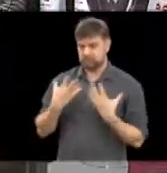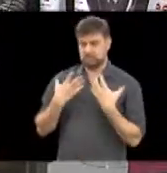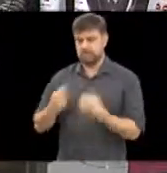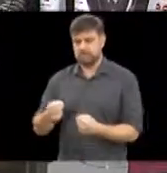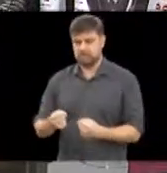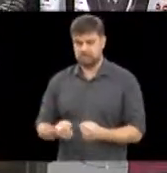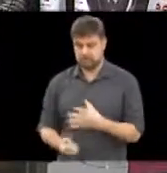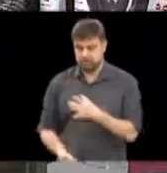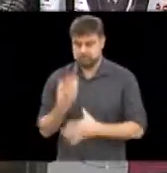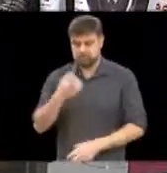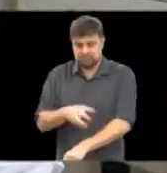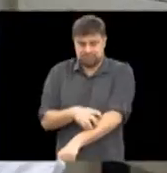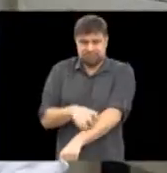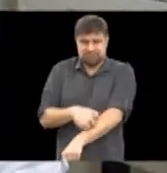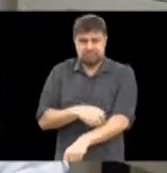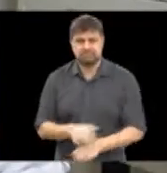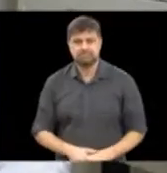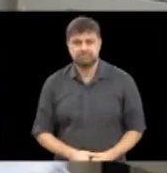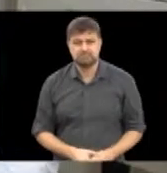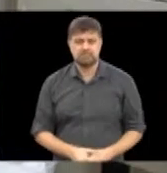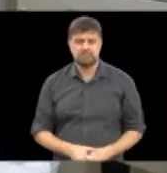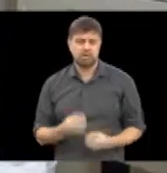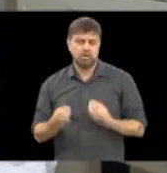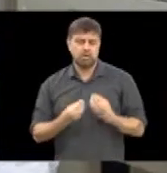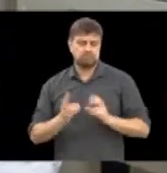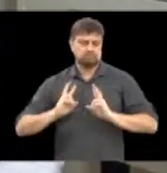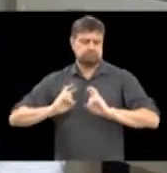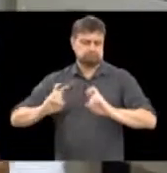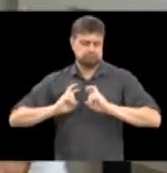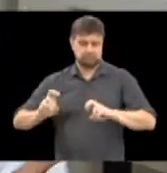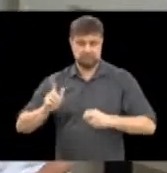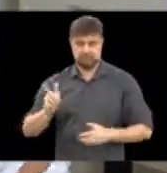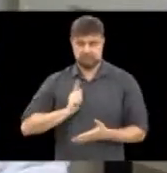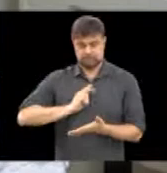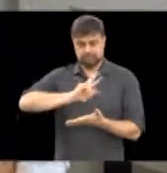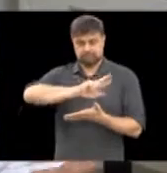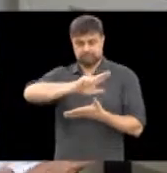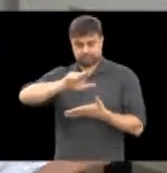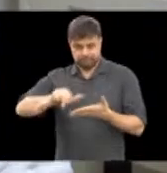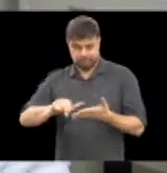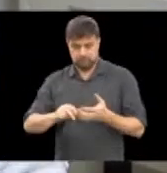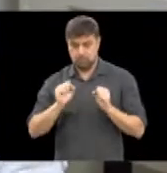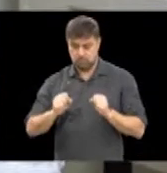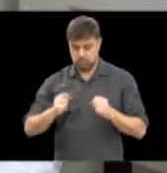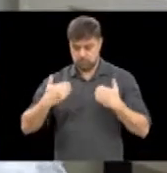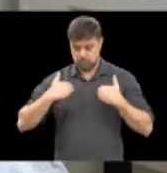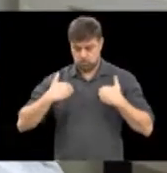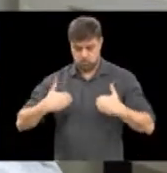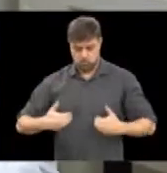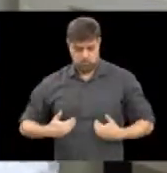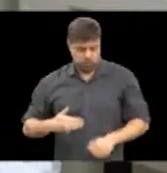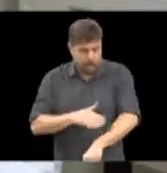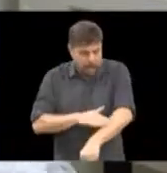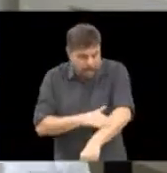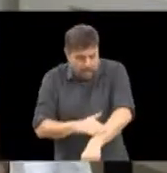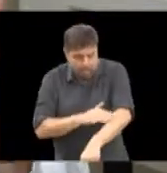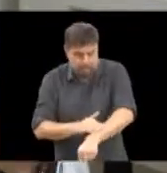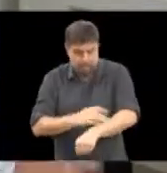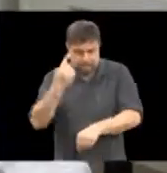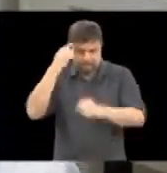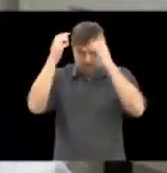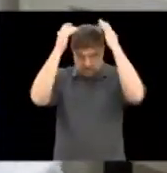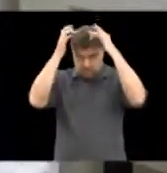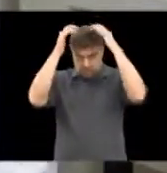e gerar uma alergia. A alergia ela se manifesta em diversos sistemas no organismo, na pele, no